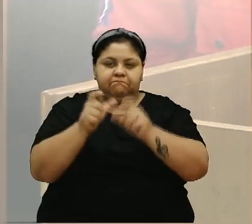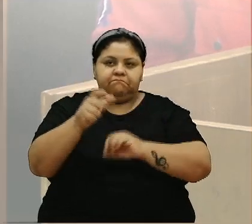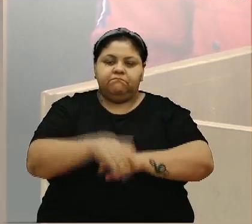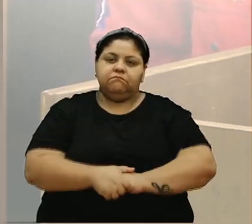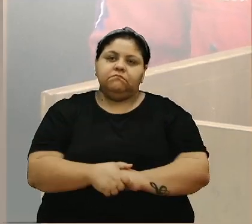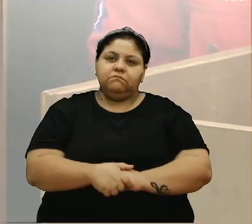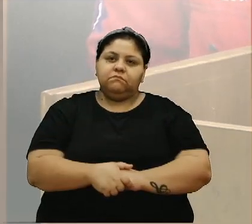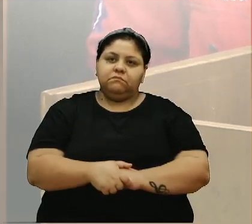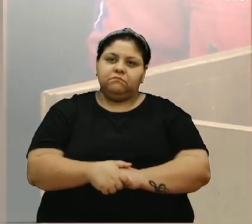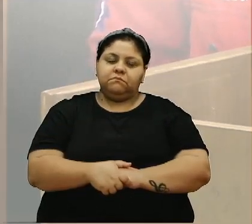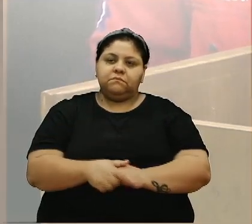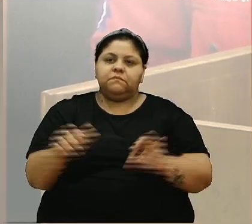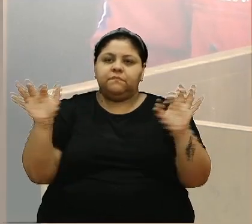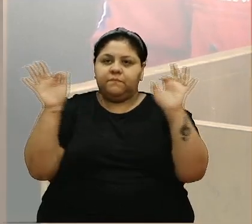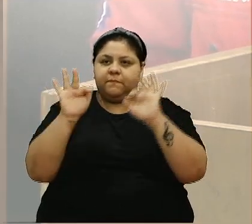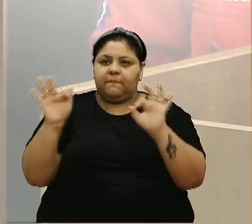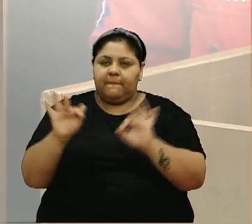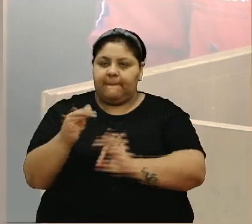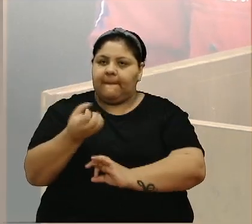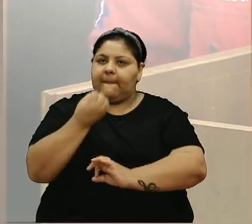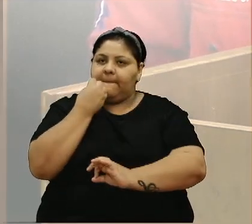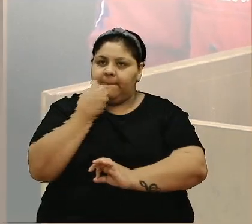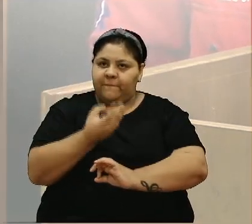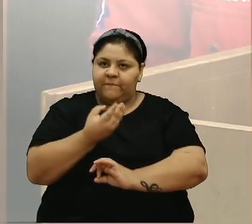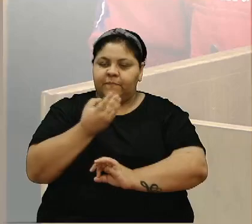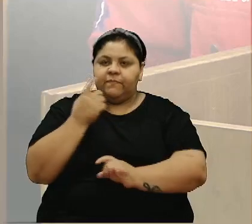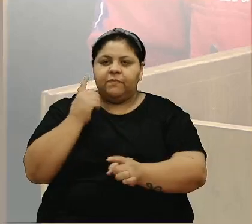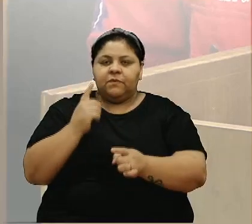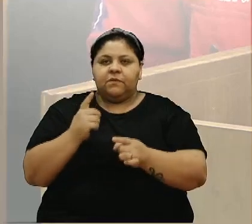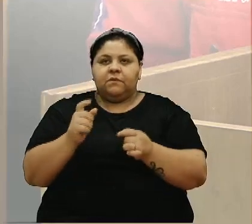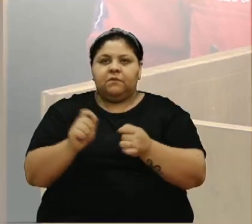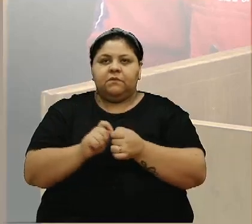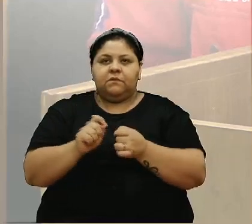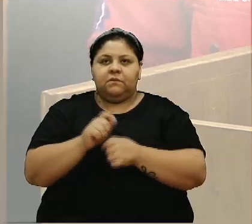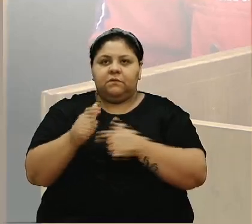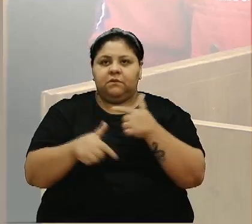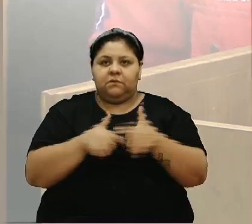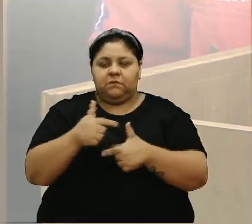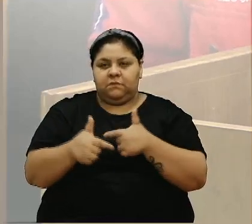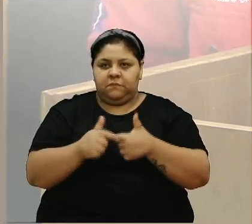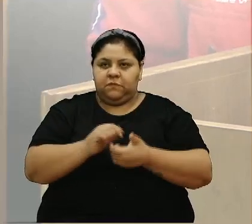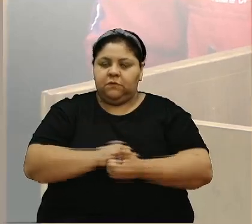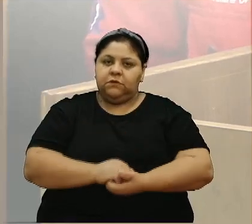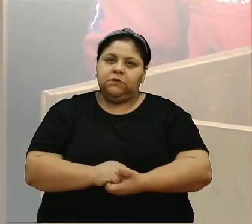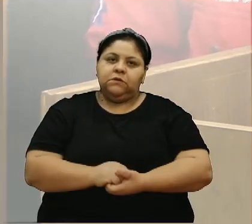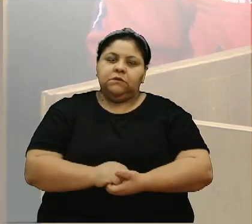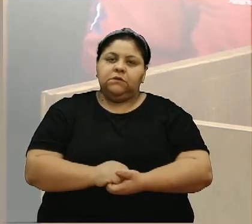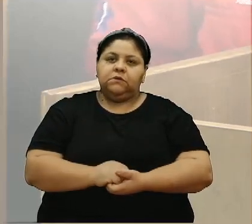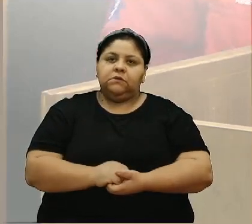sentimos felizes e muito bem por fazer esse trabalho que a gente faz.